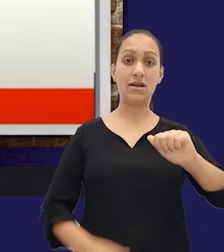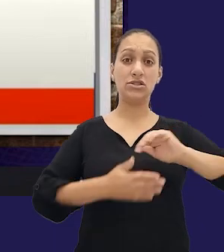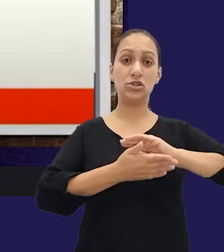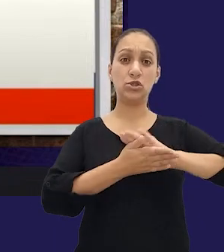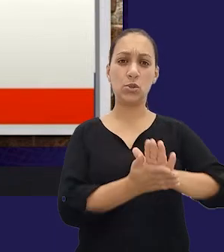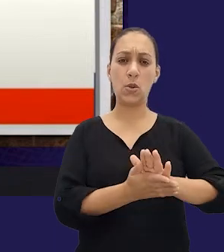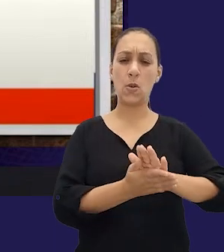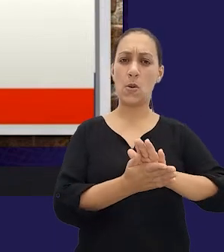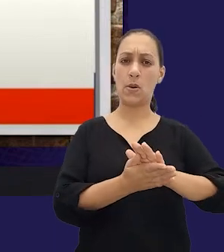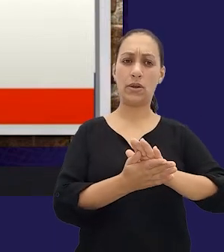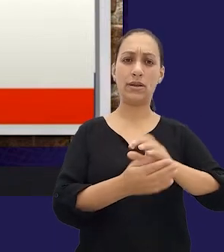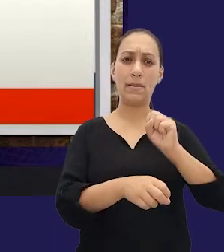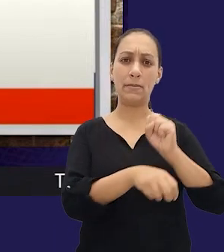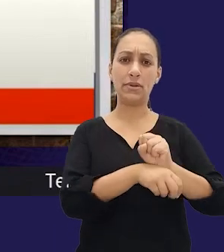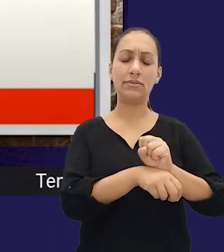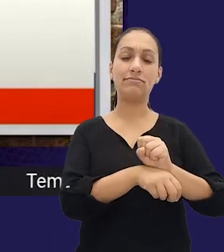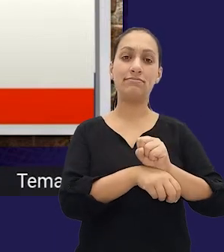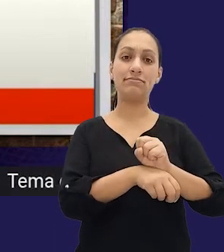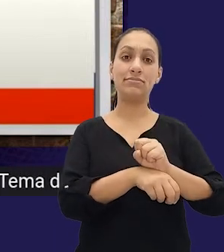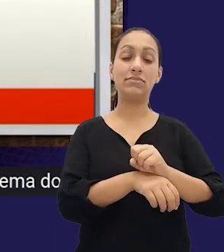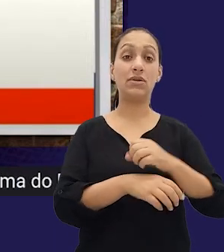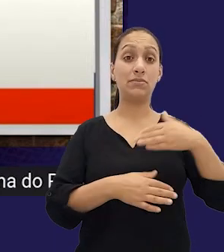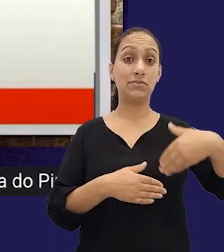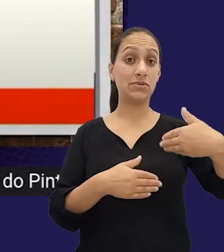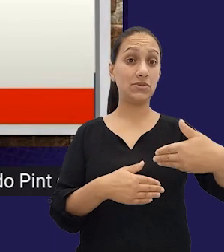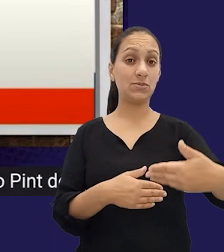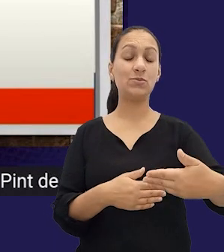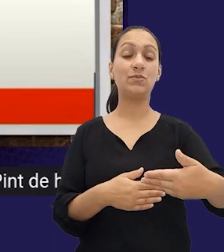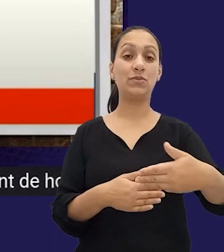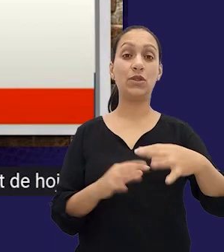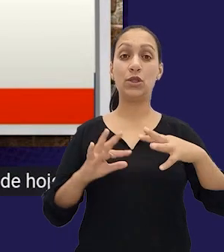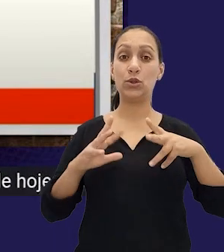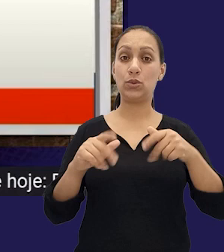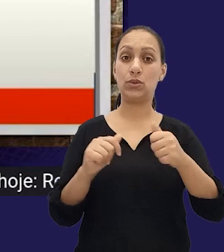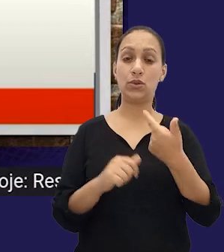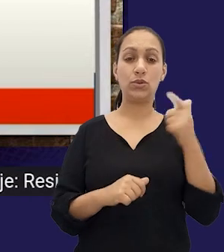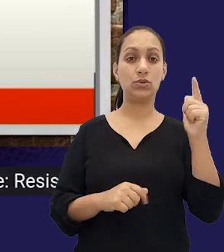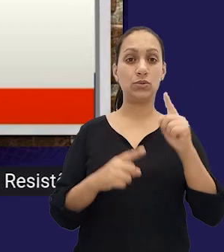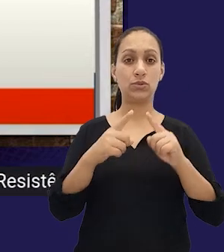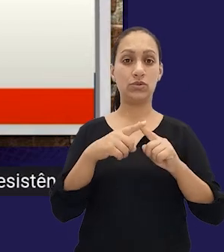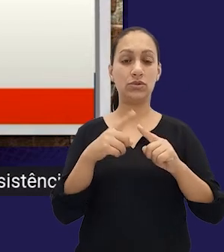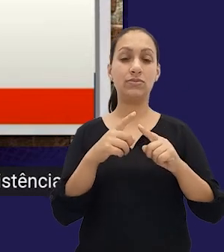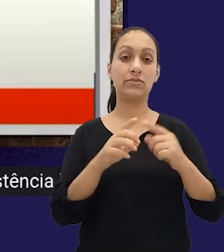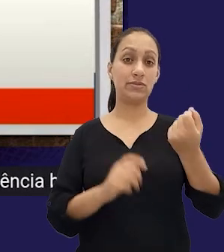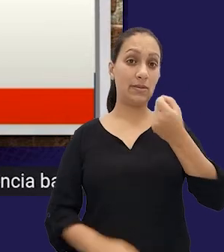que hidrolisa os carbapenêmicos e, consequentemente, todas as outras drogas